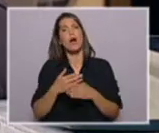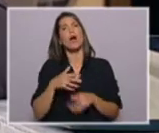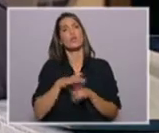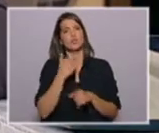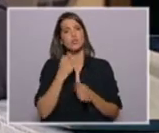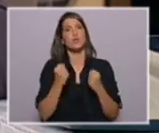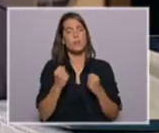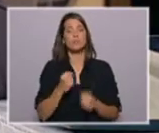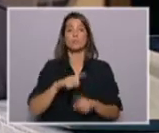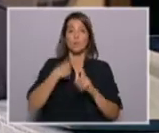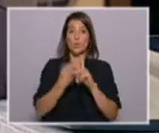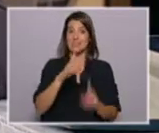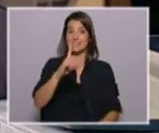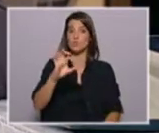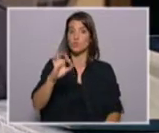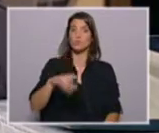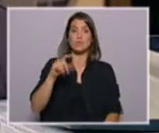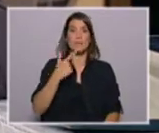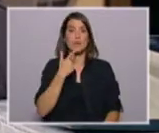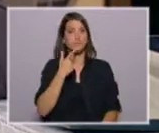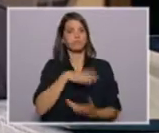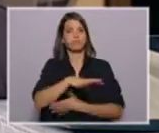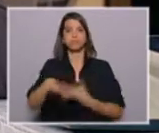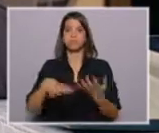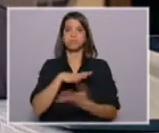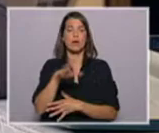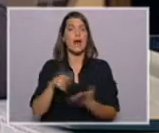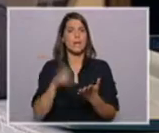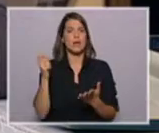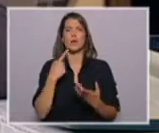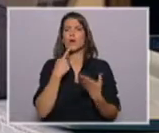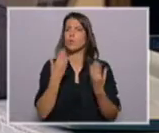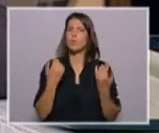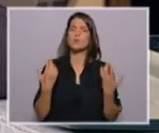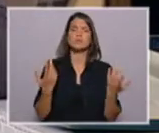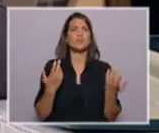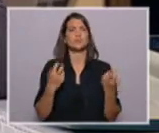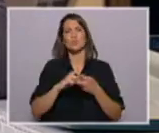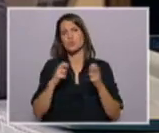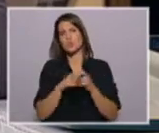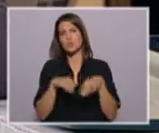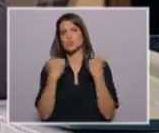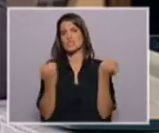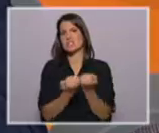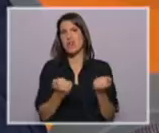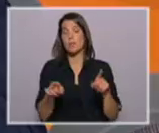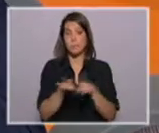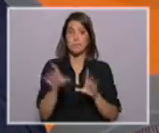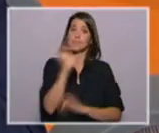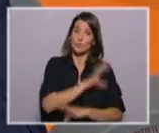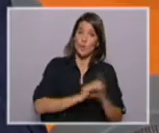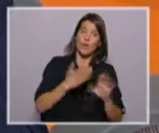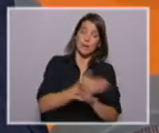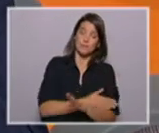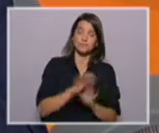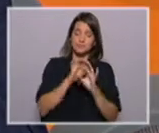68 foi particularmente tumultuoso nos Estados Unidos, muitos conflitos sociais, Como tinha acontecido na Europa, estava a Exatamente. acontecer na